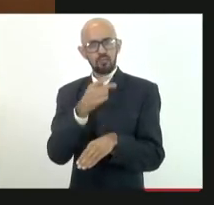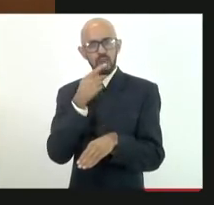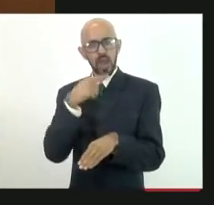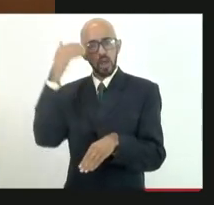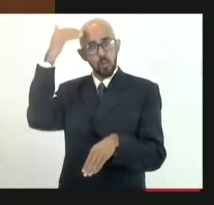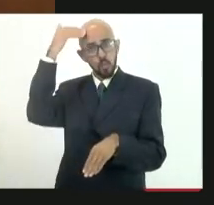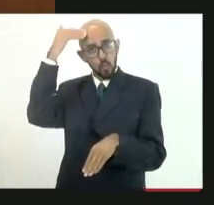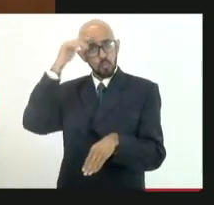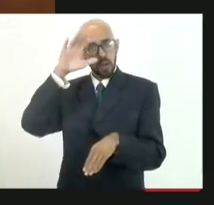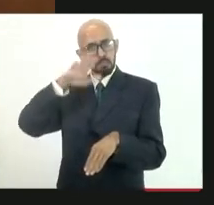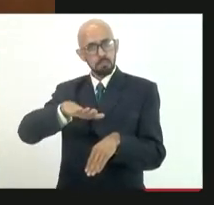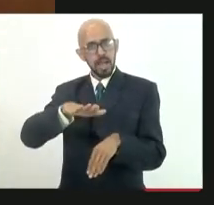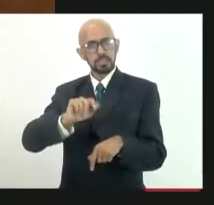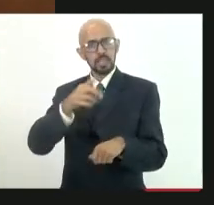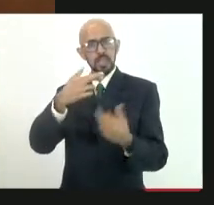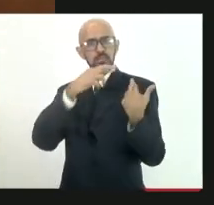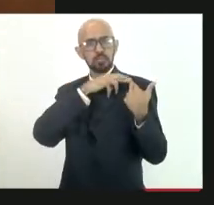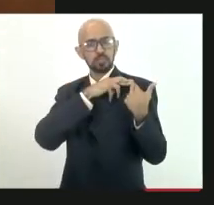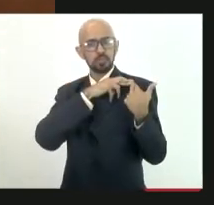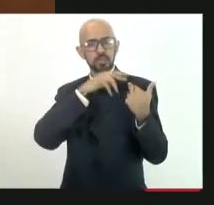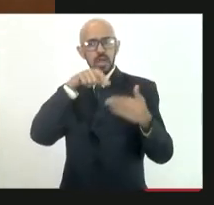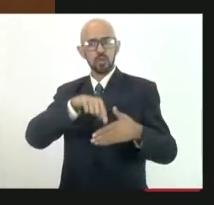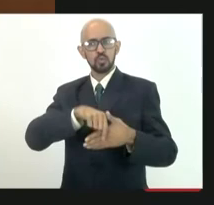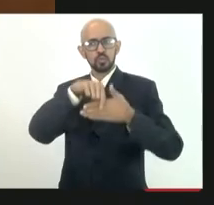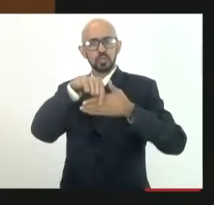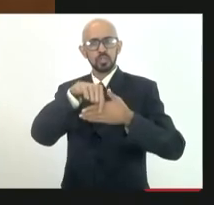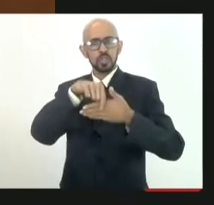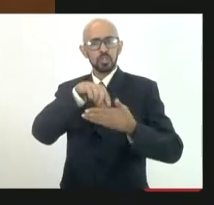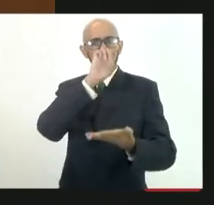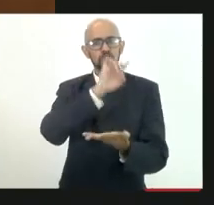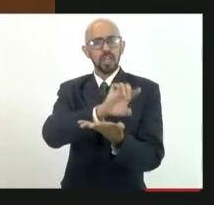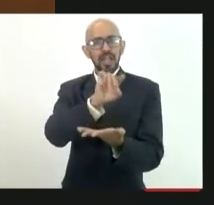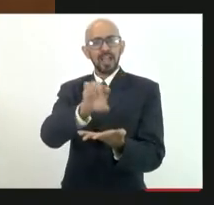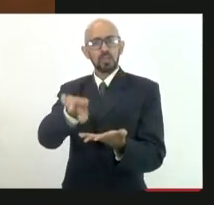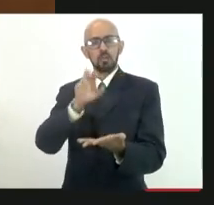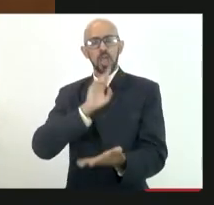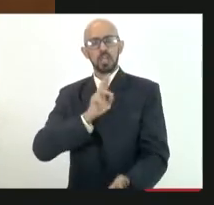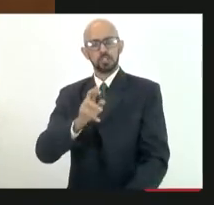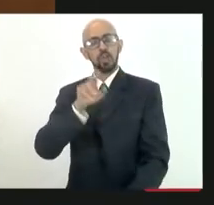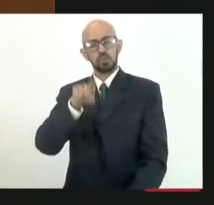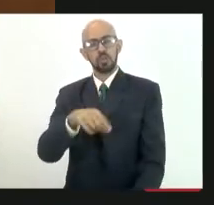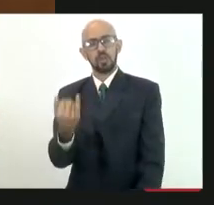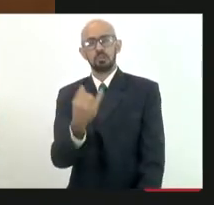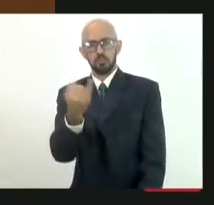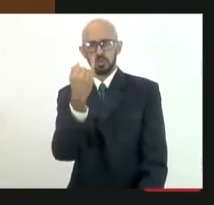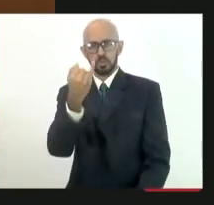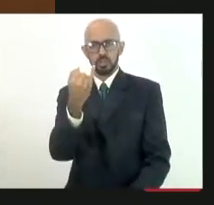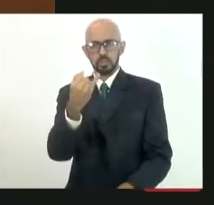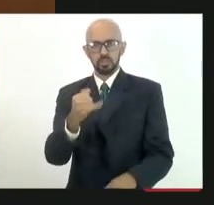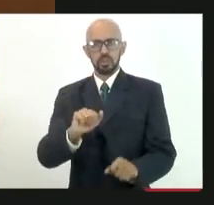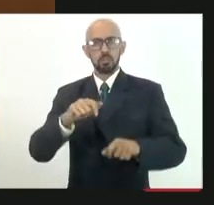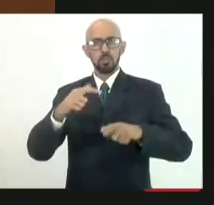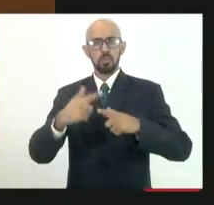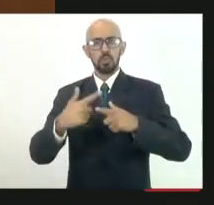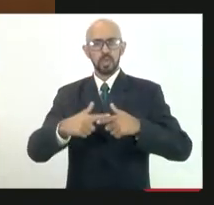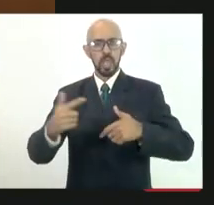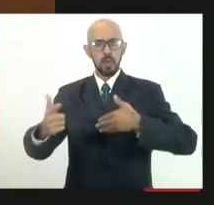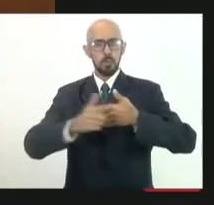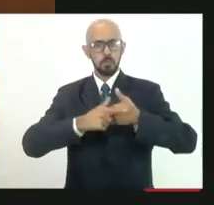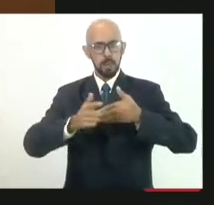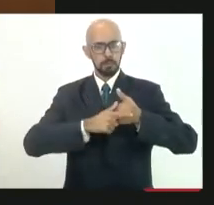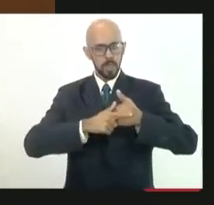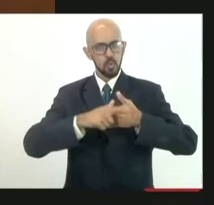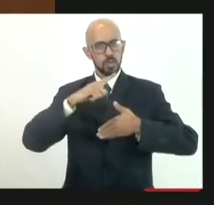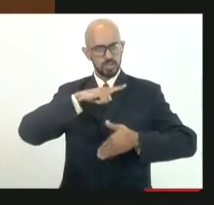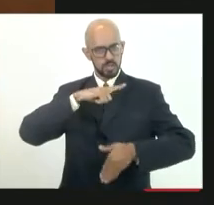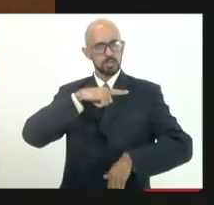responsabilizar as lideranças religiosas das diferentes denominações. Isso é muito importante, pelo papel que cumprem,